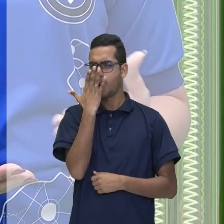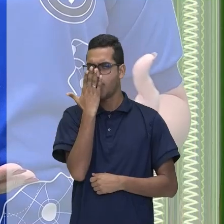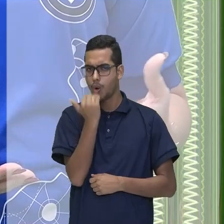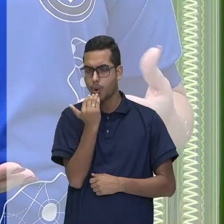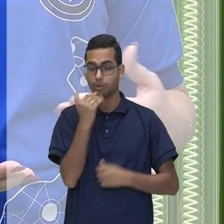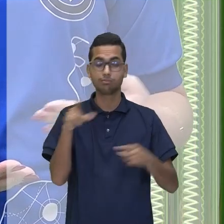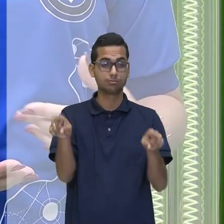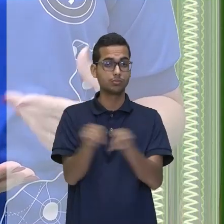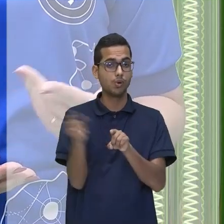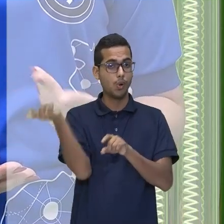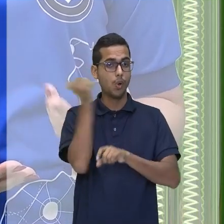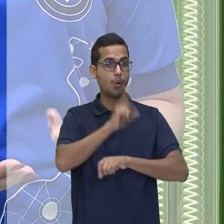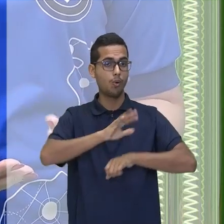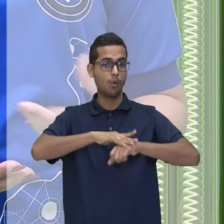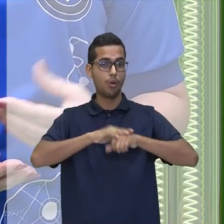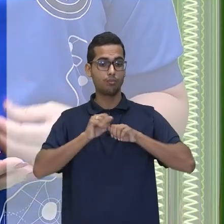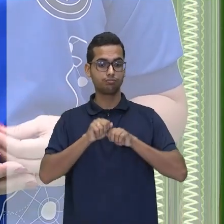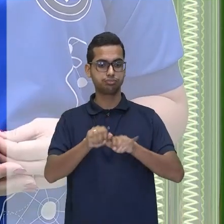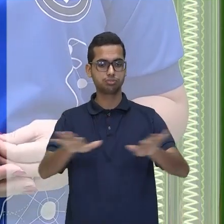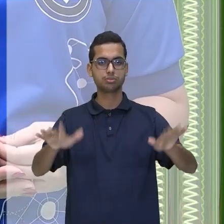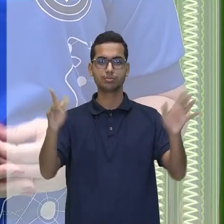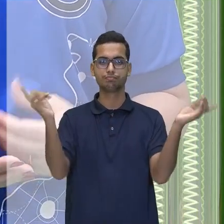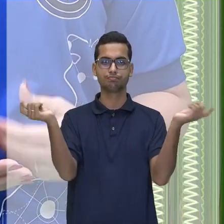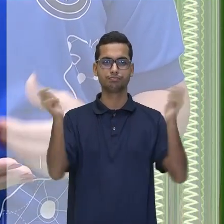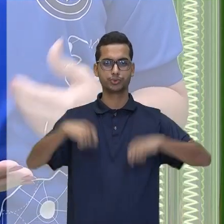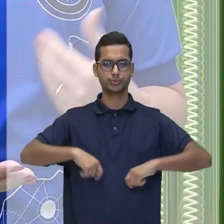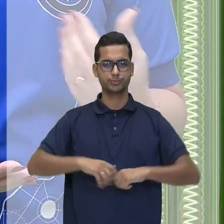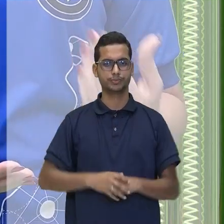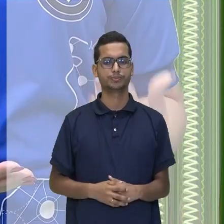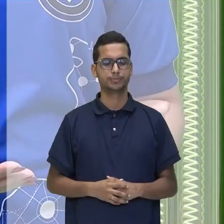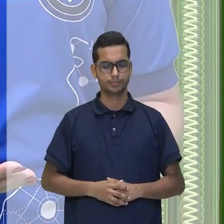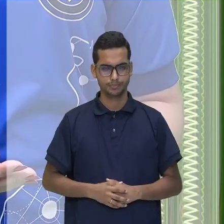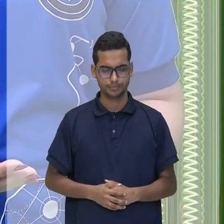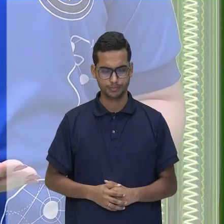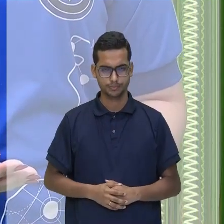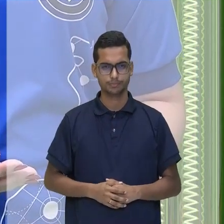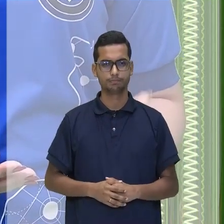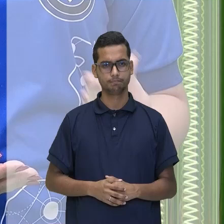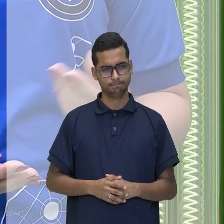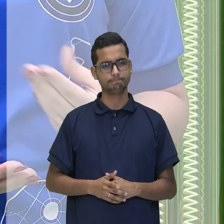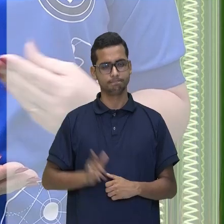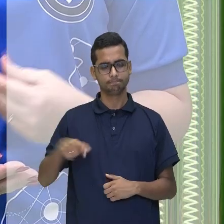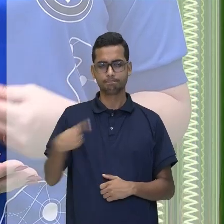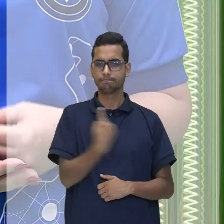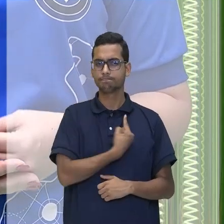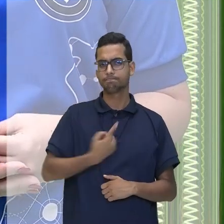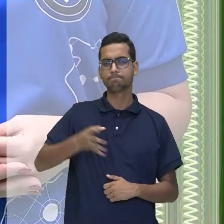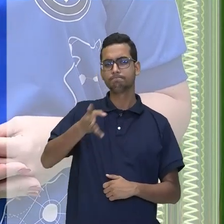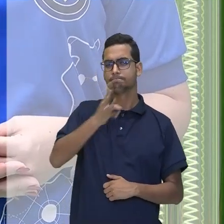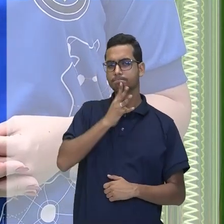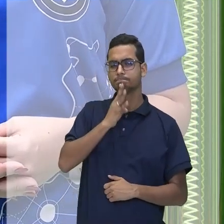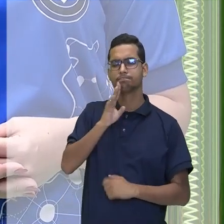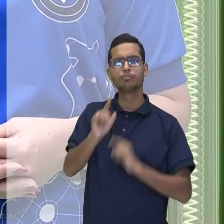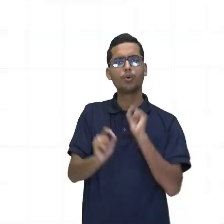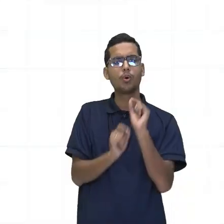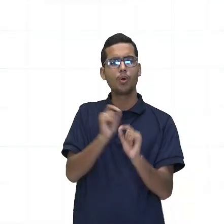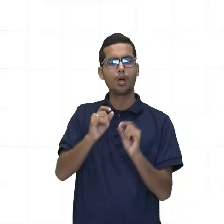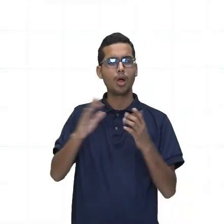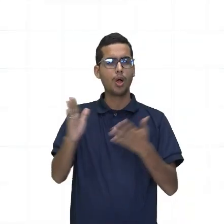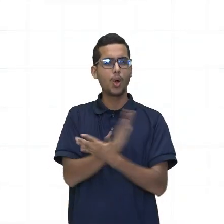eles podem transmitir aí uma série de doenças. A gente vai conhecer algumas doenças causadas pelo mosquito Aedes